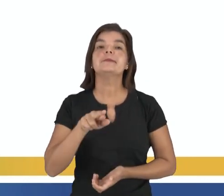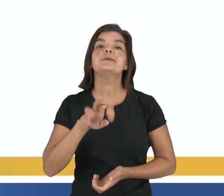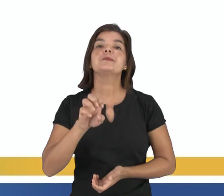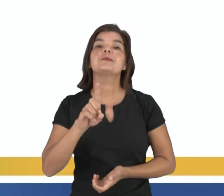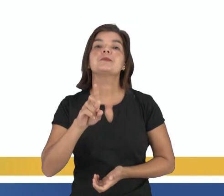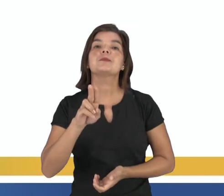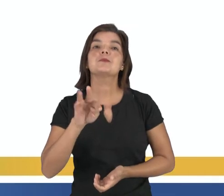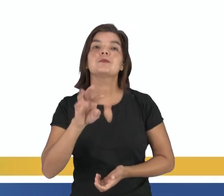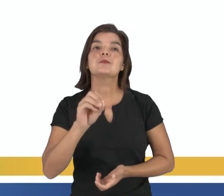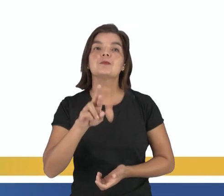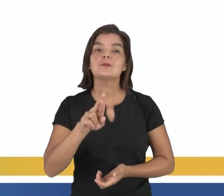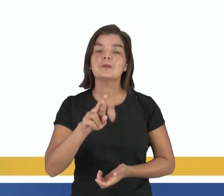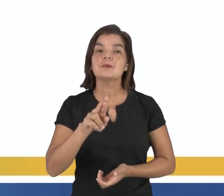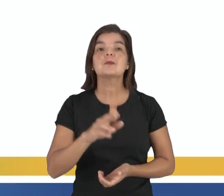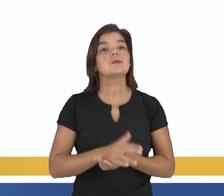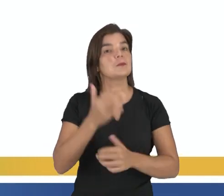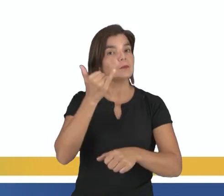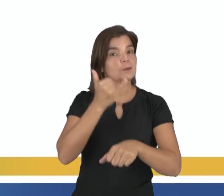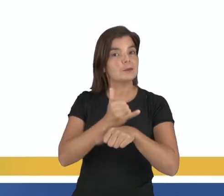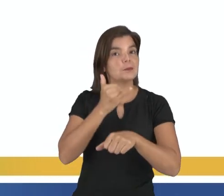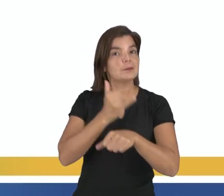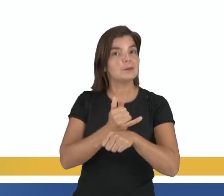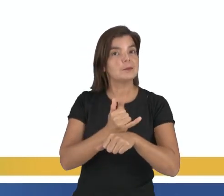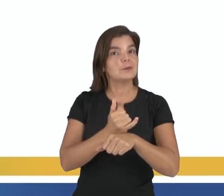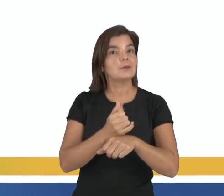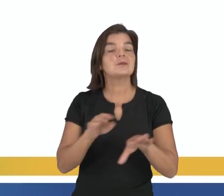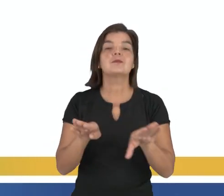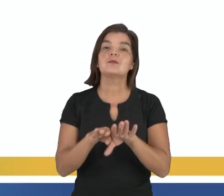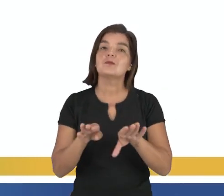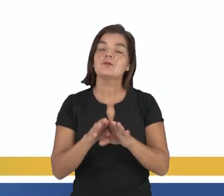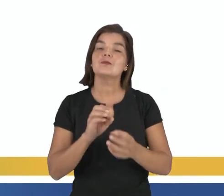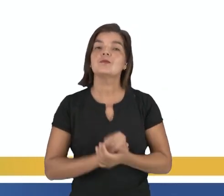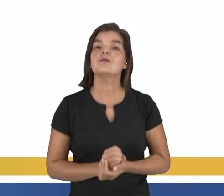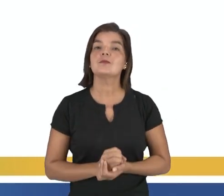redutor? Vai ser esse átomo de ferro. Quem vai ser o